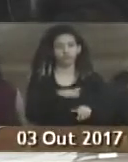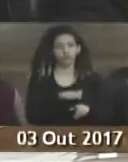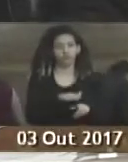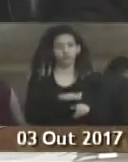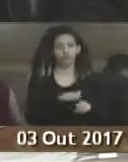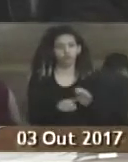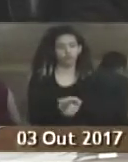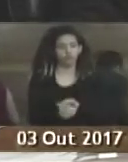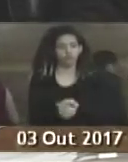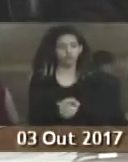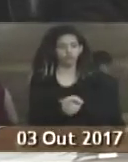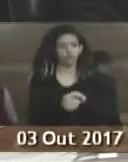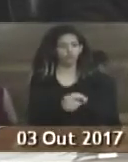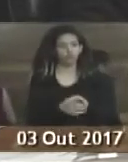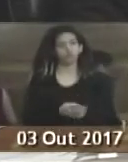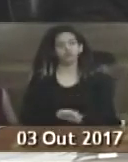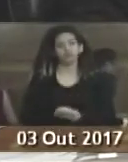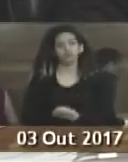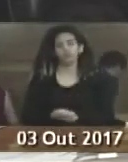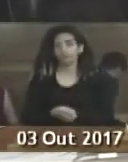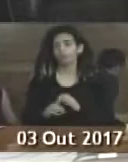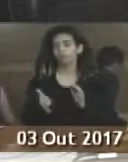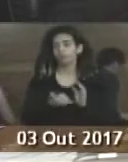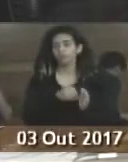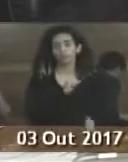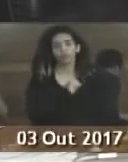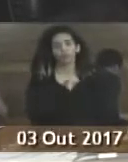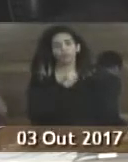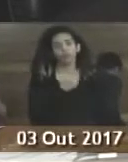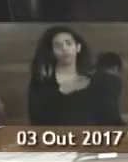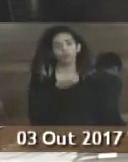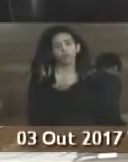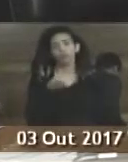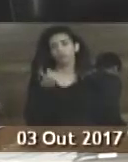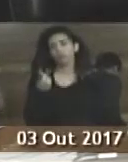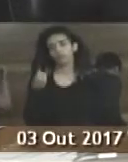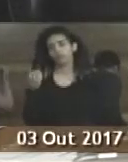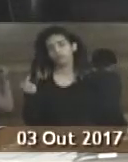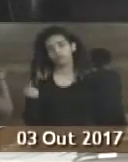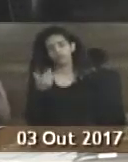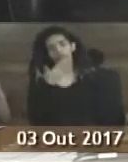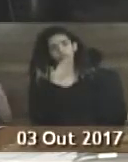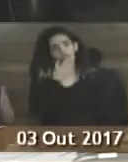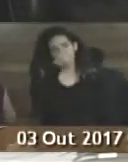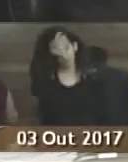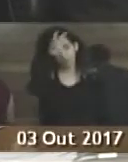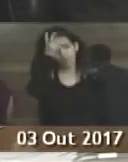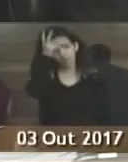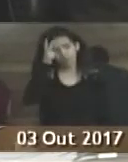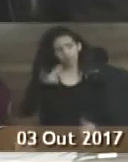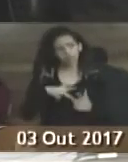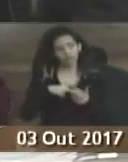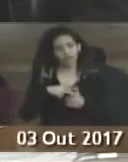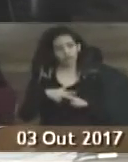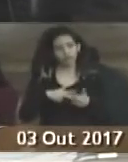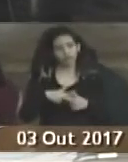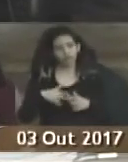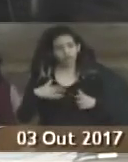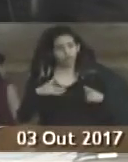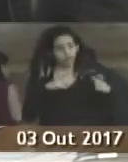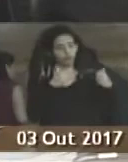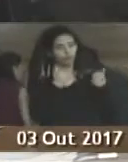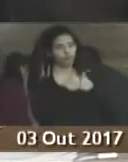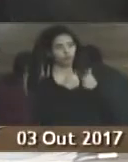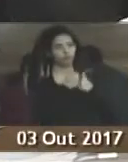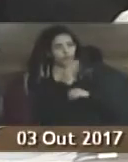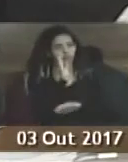bairro Biscaia. Indicação número 4.607/17, indicando ao prefeito a reforma do acesso ao ponto de ônibus localizado